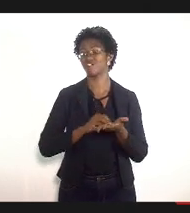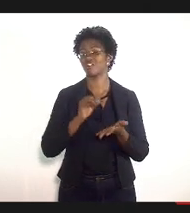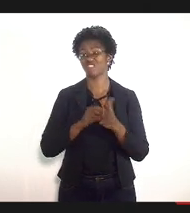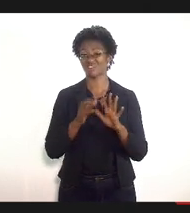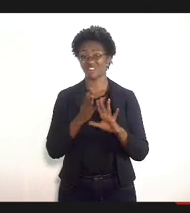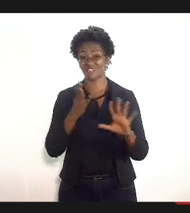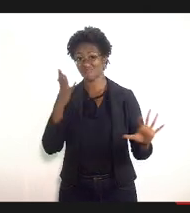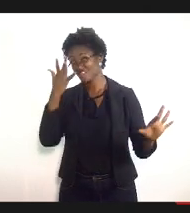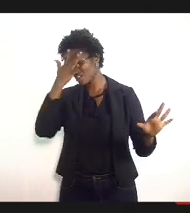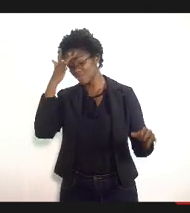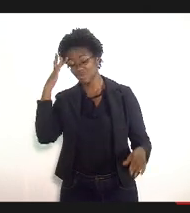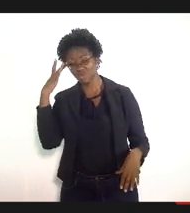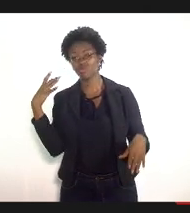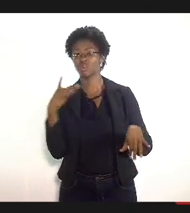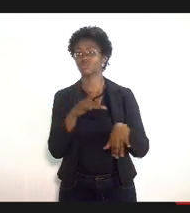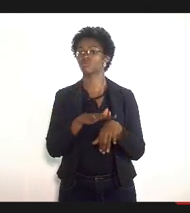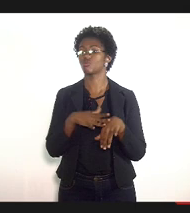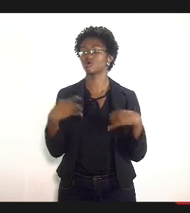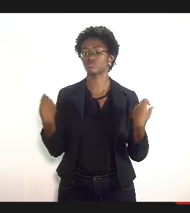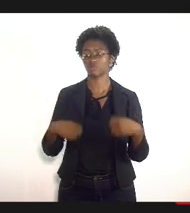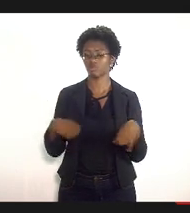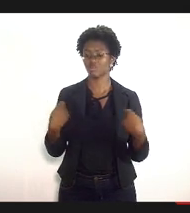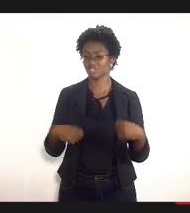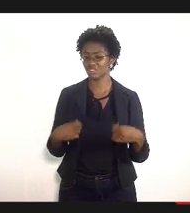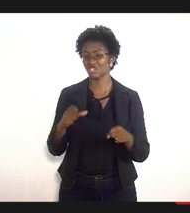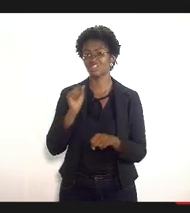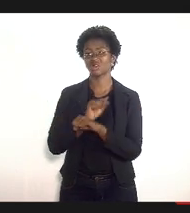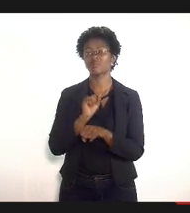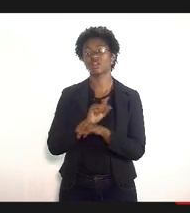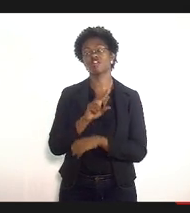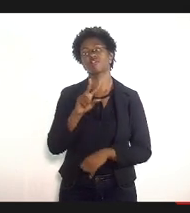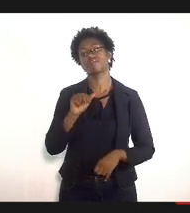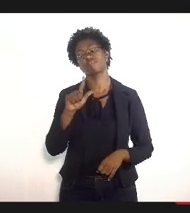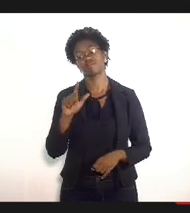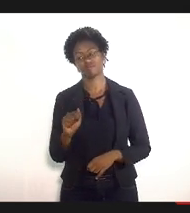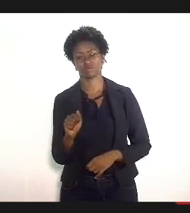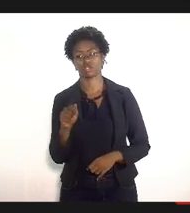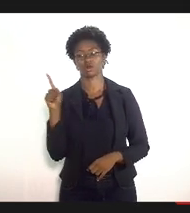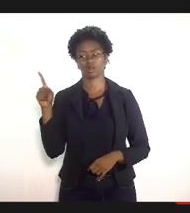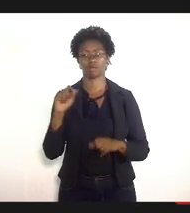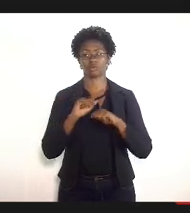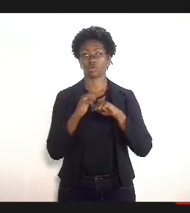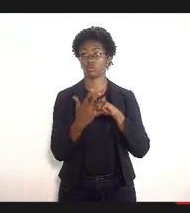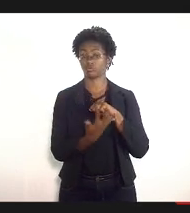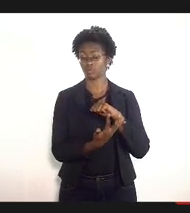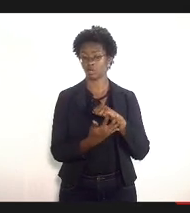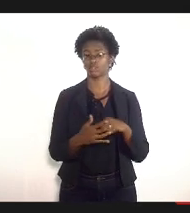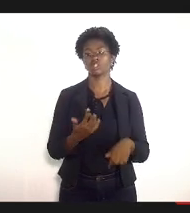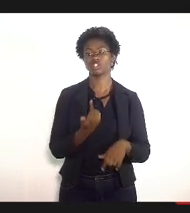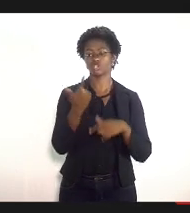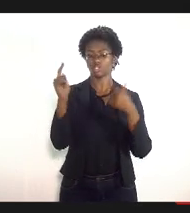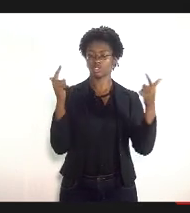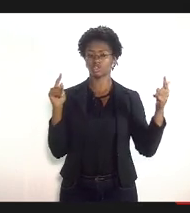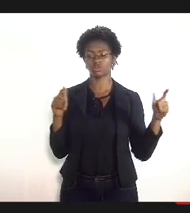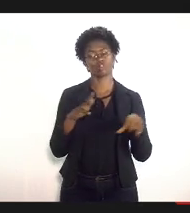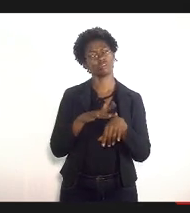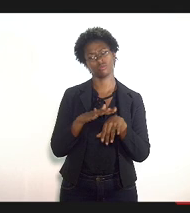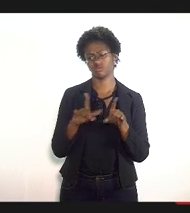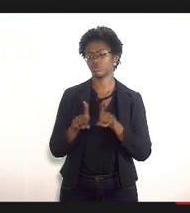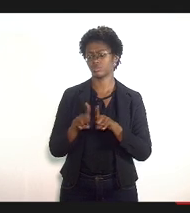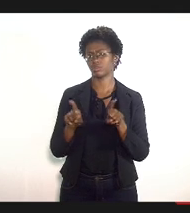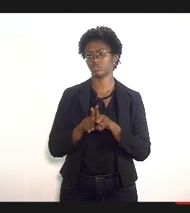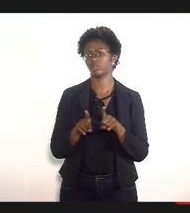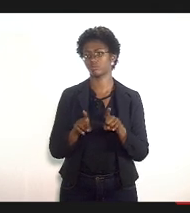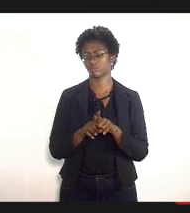de pacientes, né, esperando por uma vaga de leitos para a COVID no Rio de Janeiro e para as outras patologias que